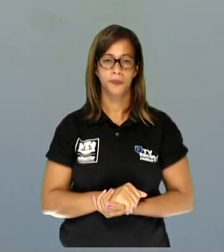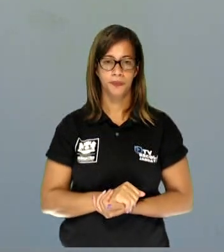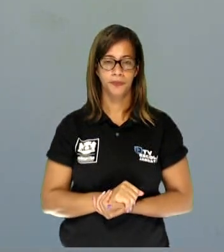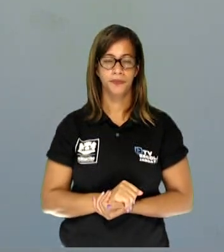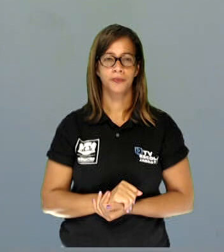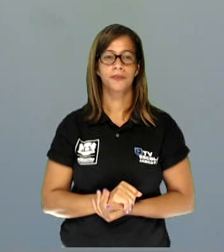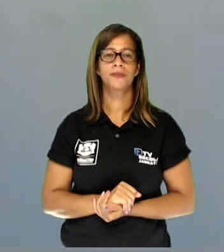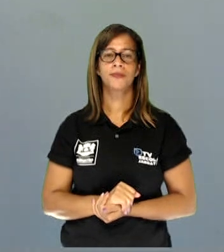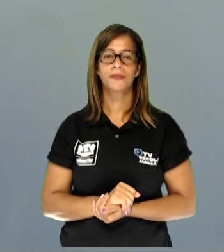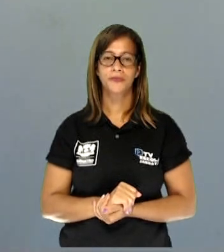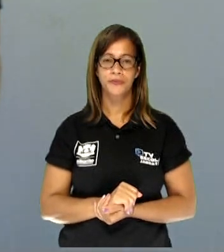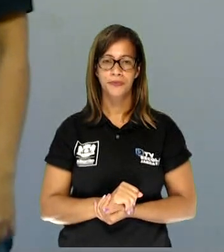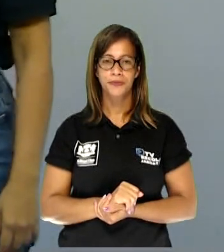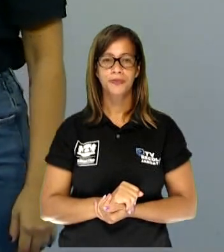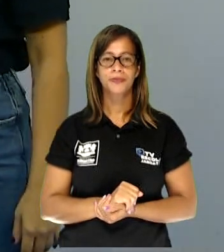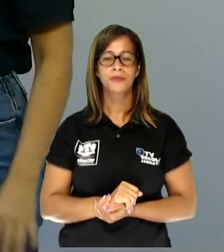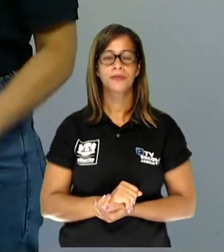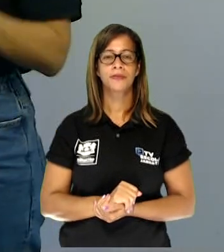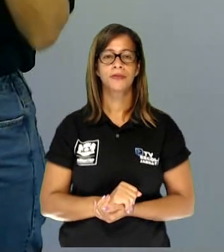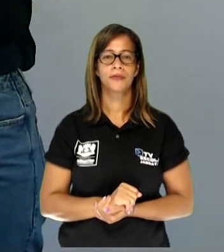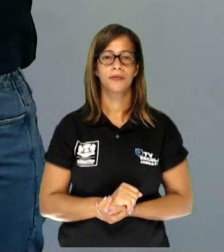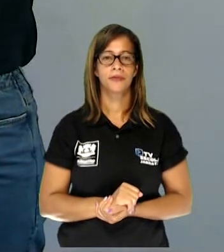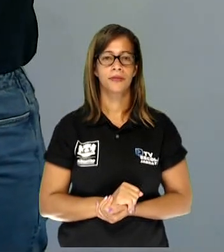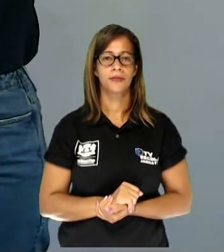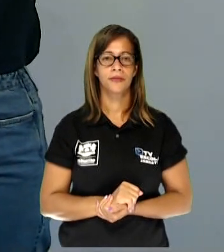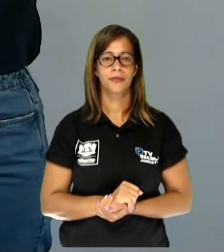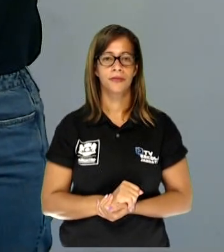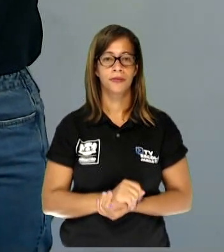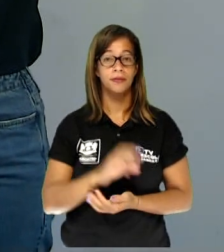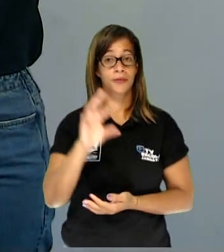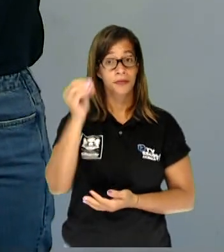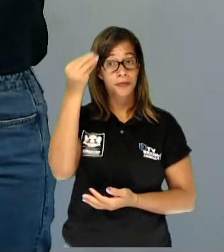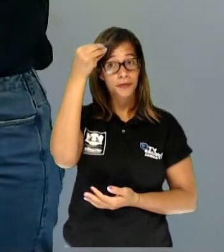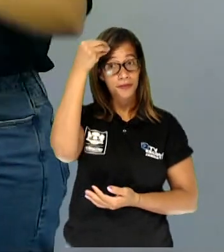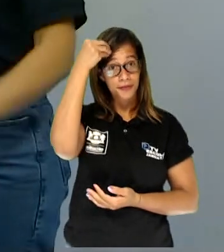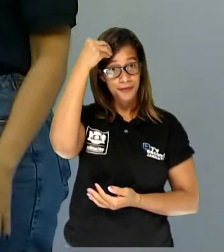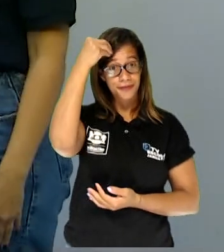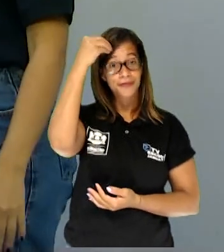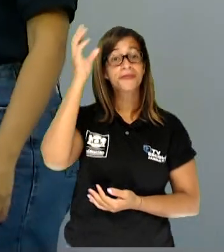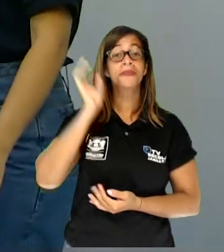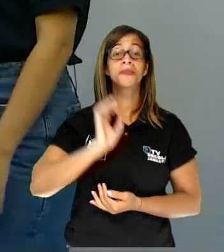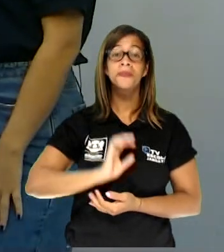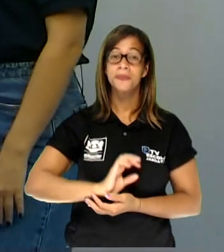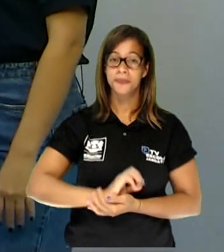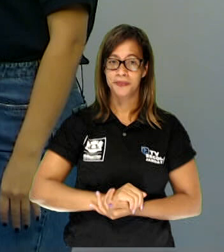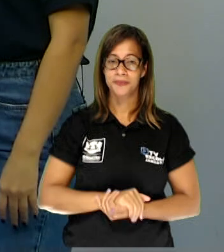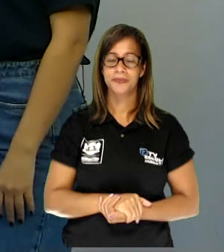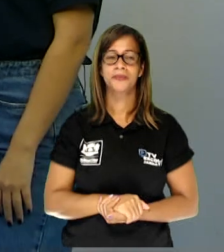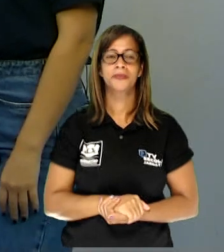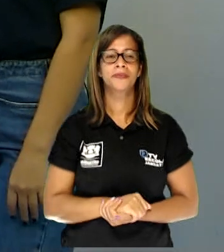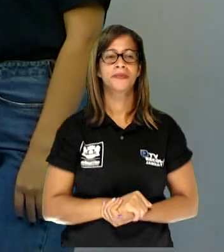P-A-L-I-T-O. Muito bem. Guarda na cabecinha, hein?